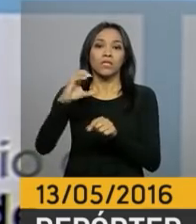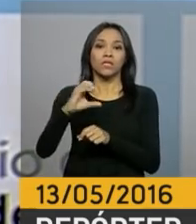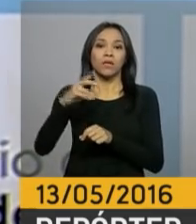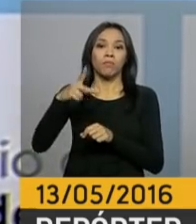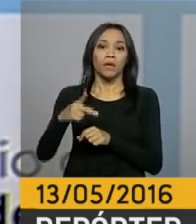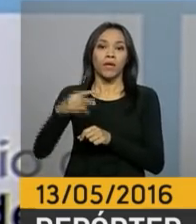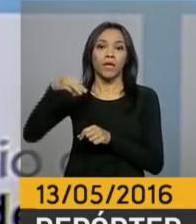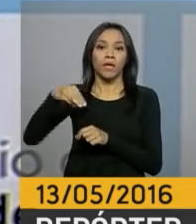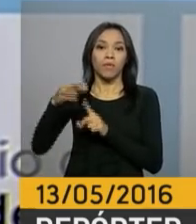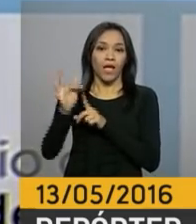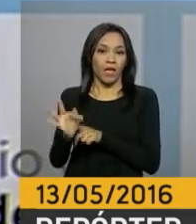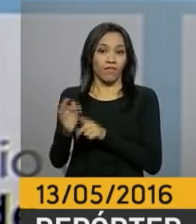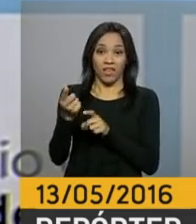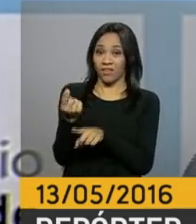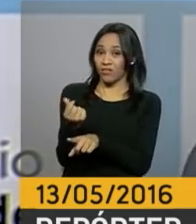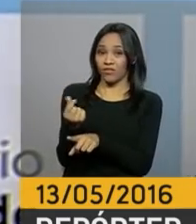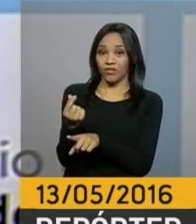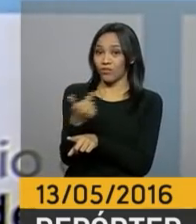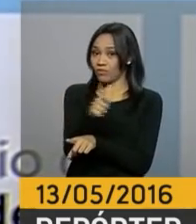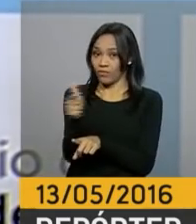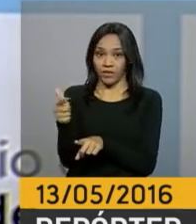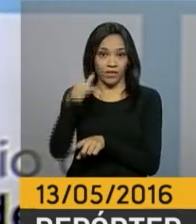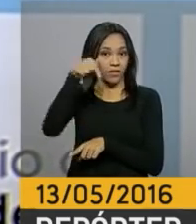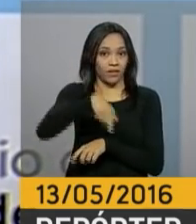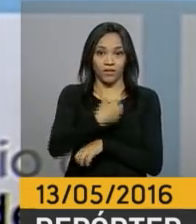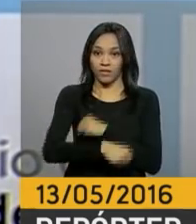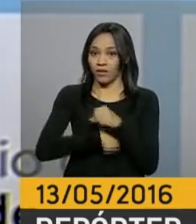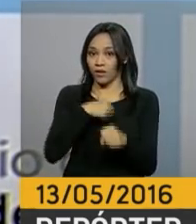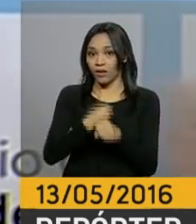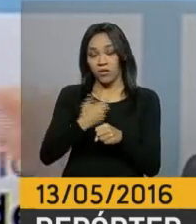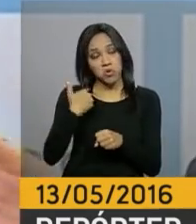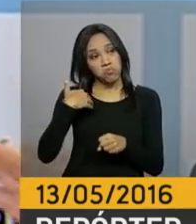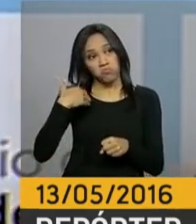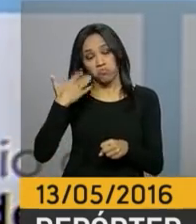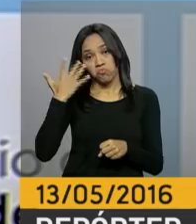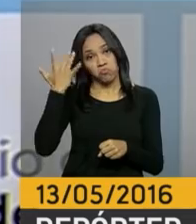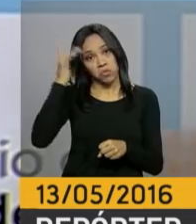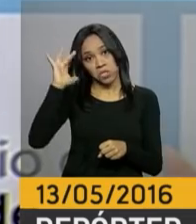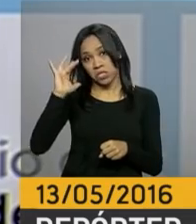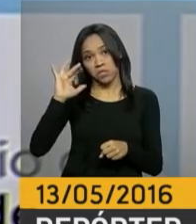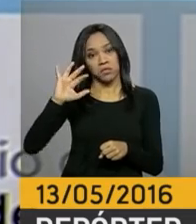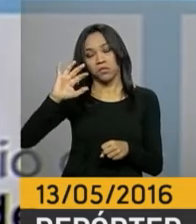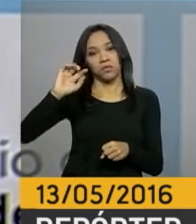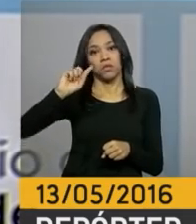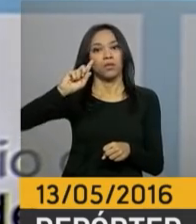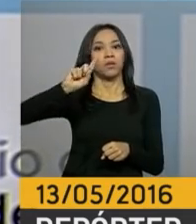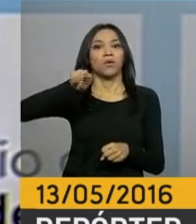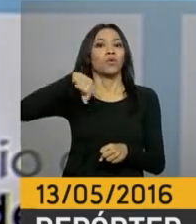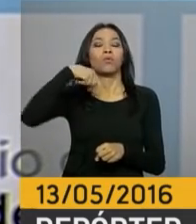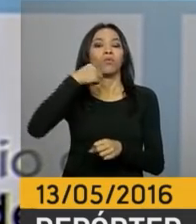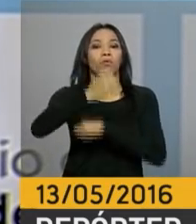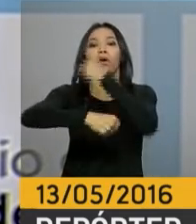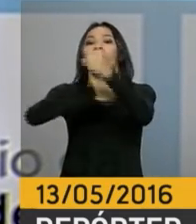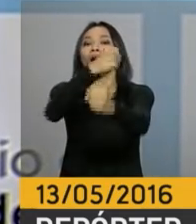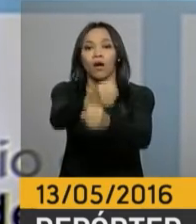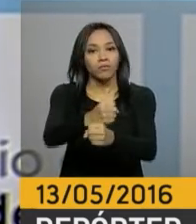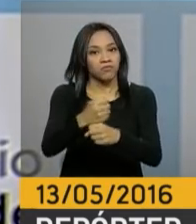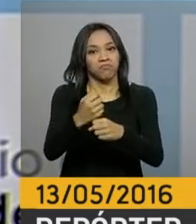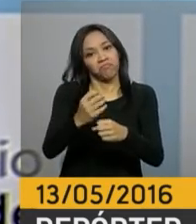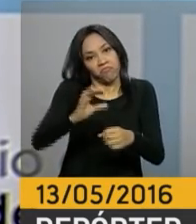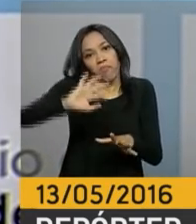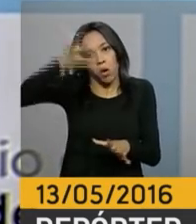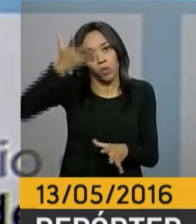ano nós temos e nem sei se irá a posterior é uma decisão da área econômica do governo não vou tratar dessa questão nós